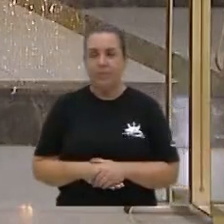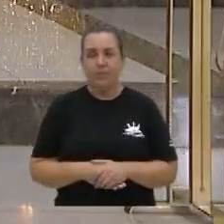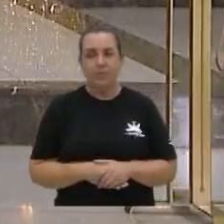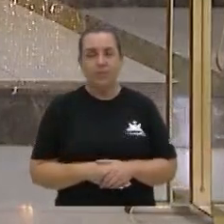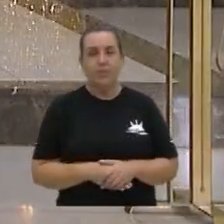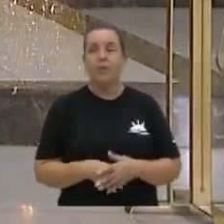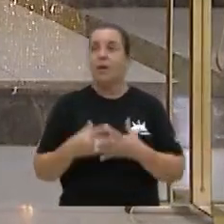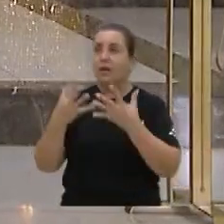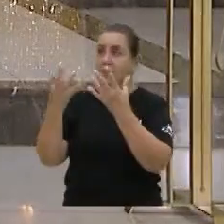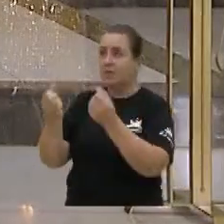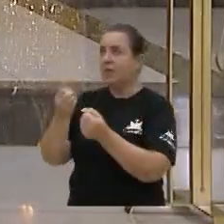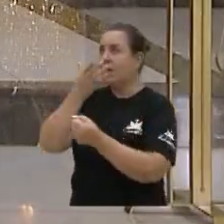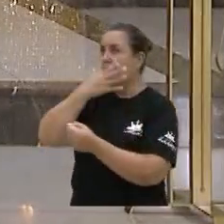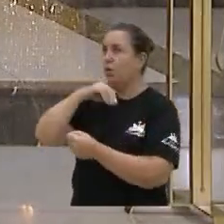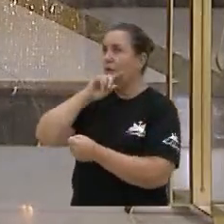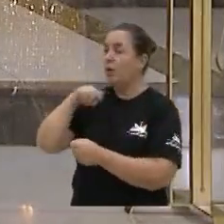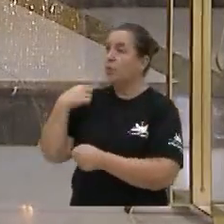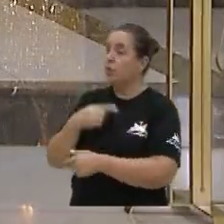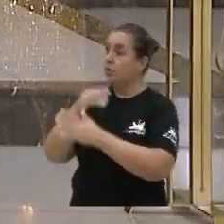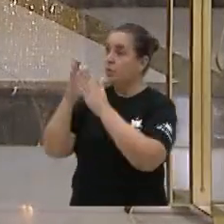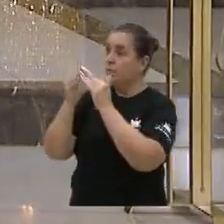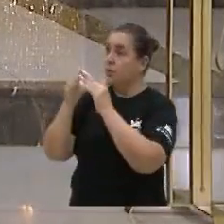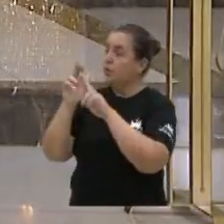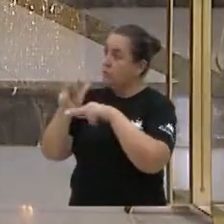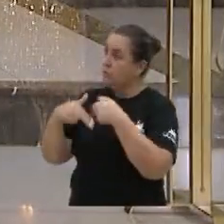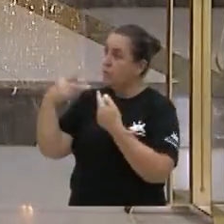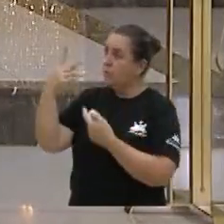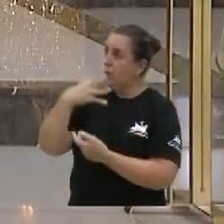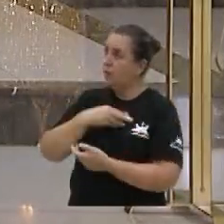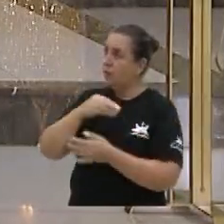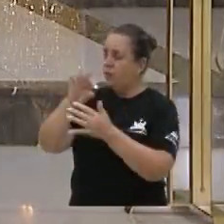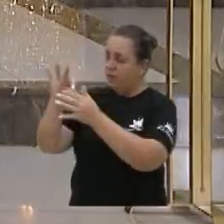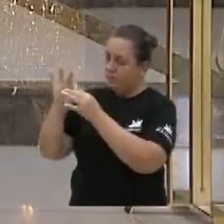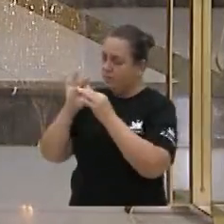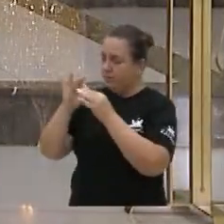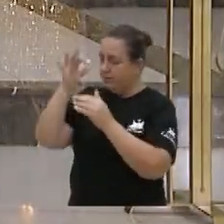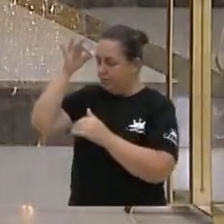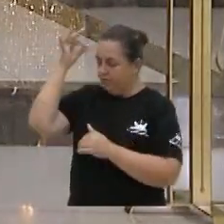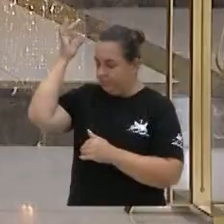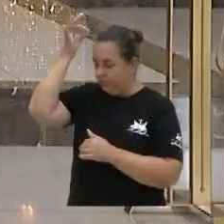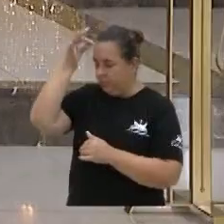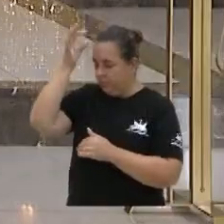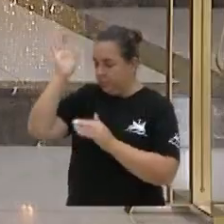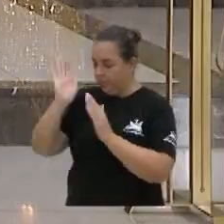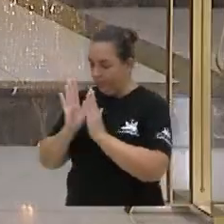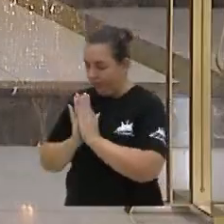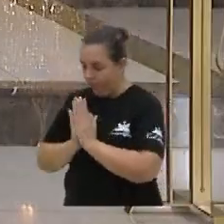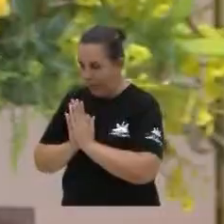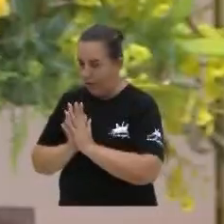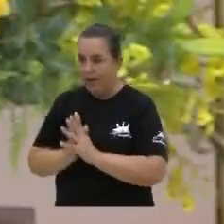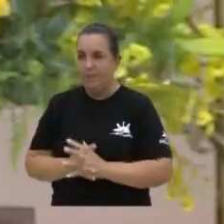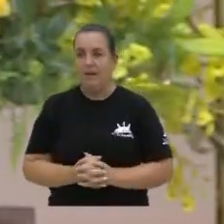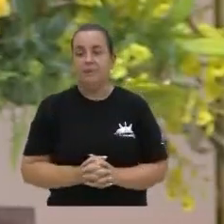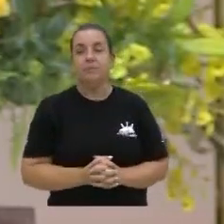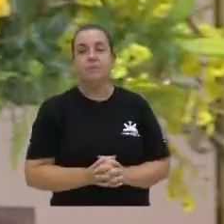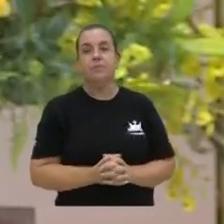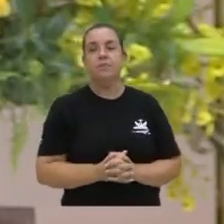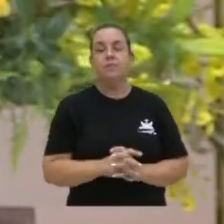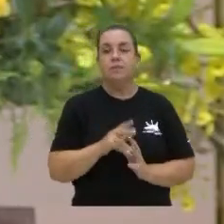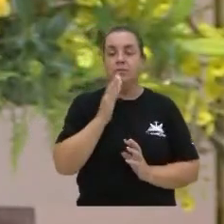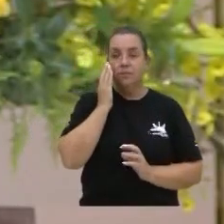história. Atendei-nos, ó Pai, nós vo-lo pedimos por teu Filho, no Espírito Santo.